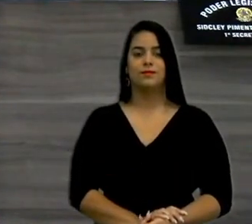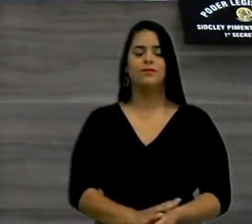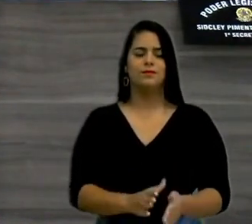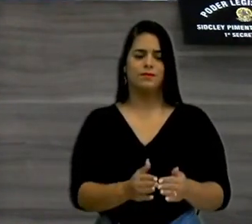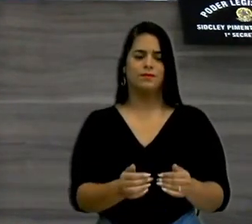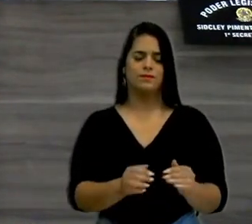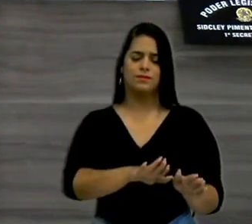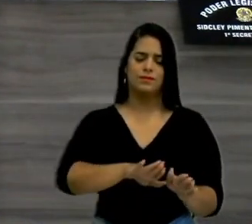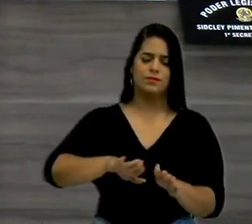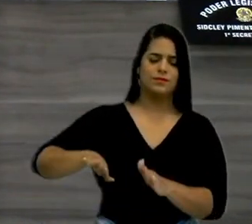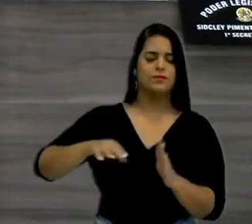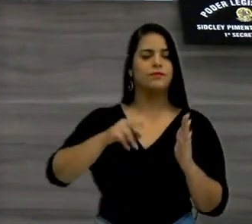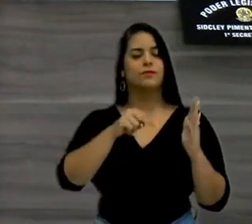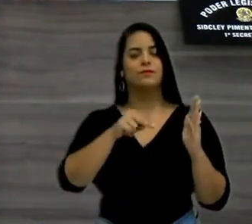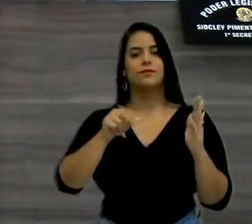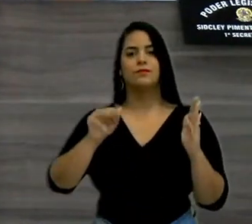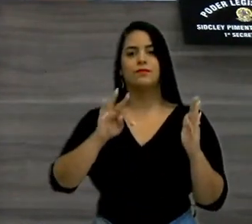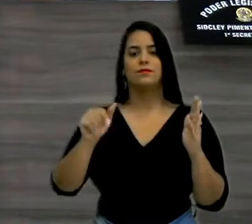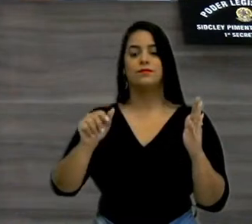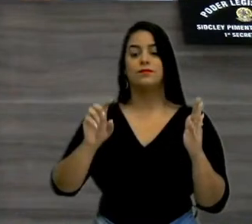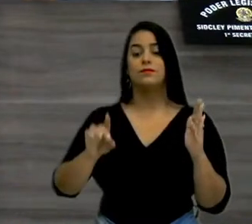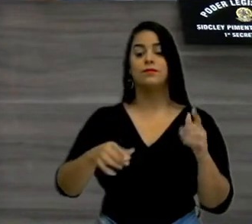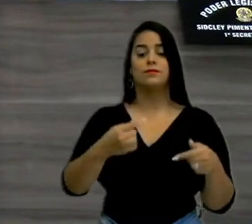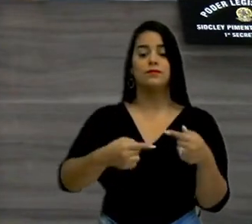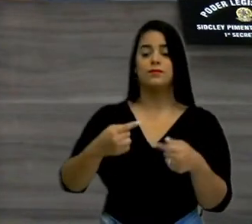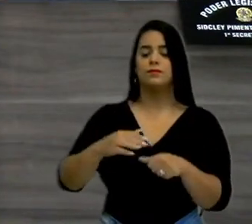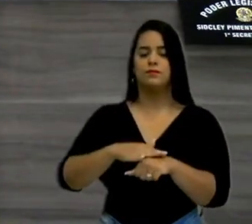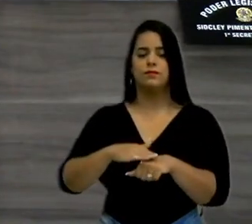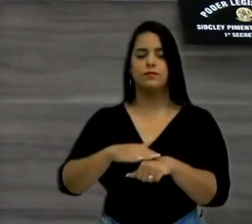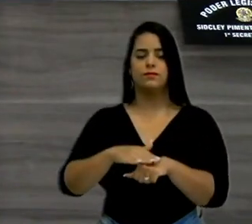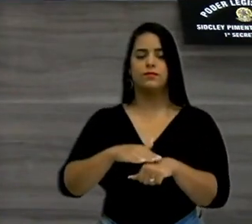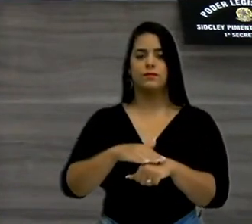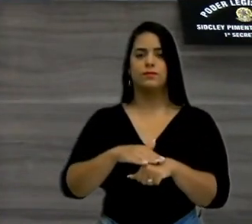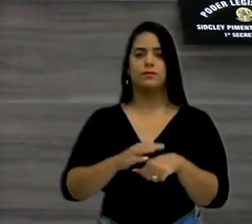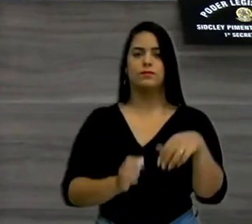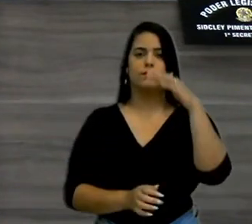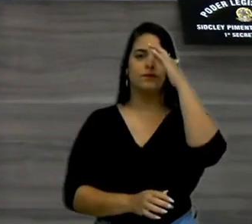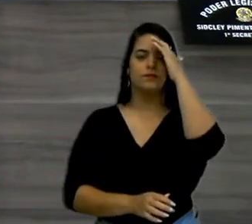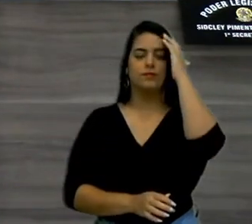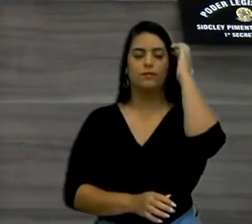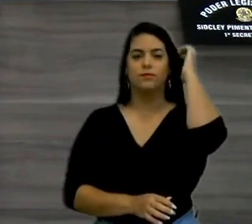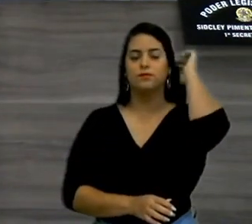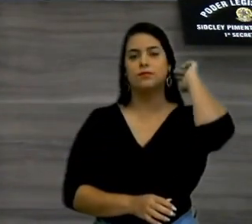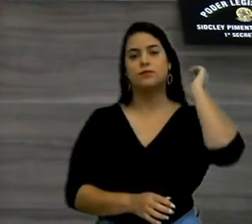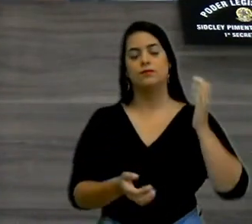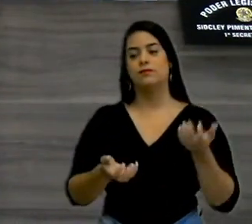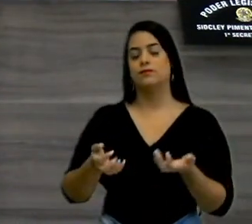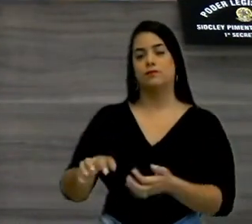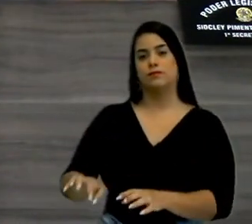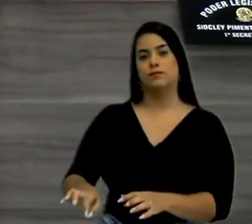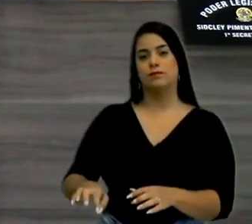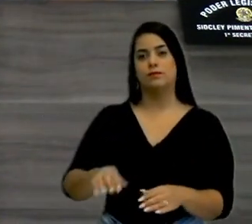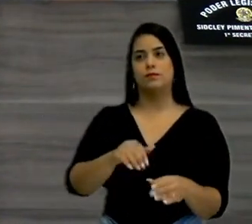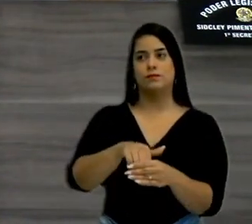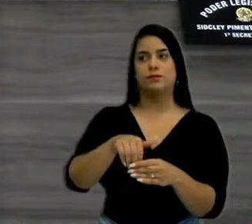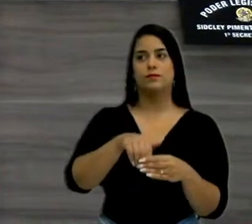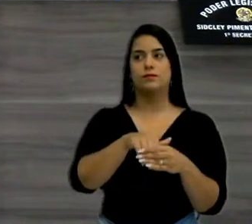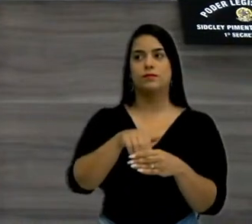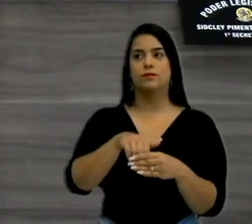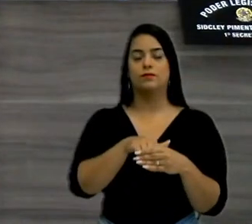Havendo pedido dispensa de leitura da ata, coloque em discussão a ata da sessão anterior. Não tendo quem queira discutir, coloque em